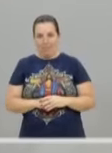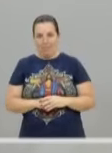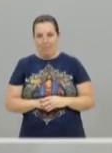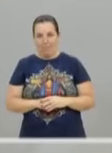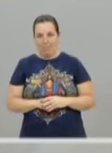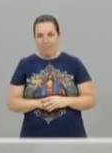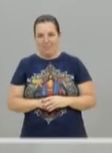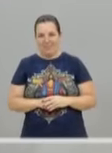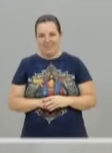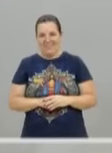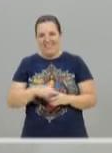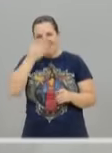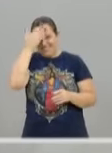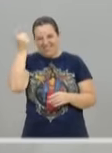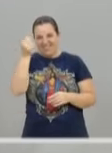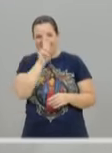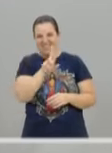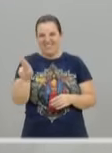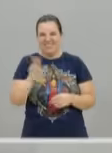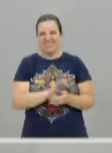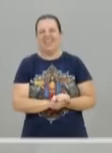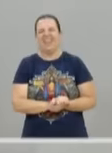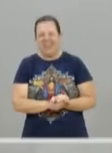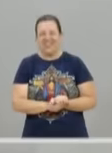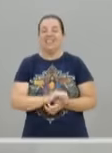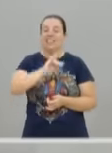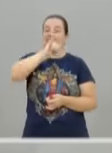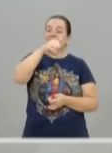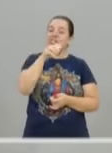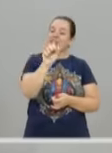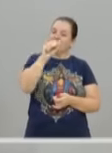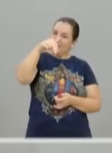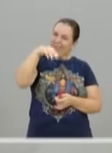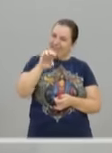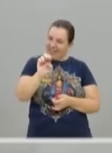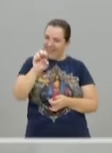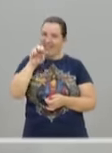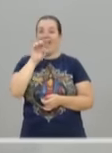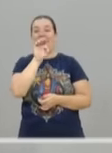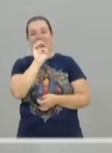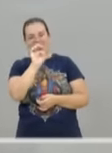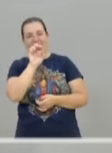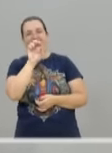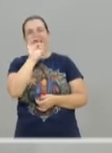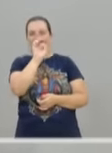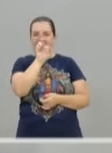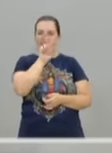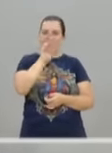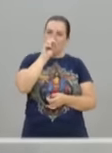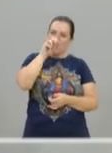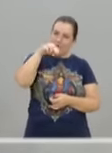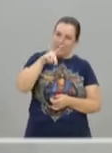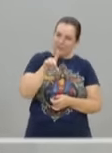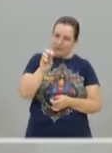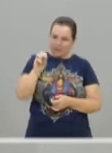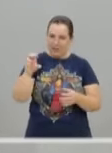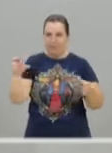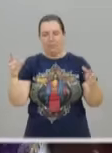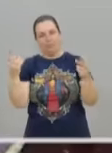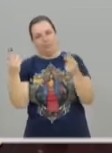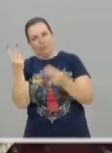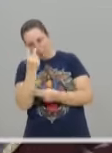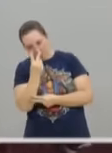nome gente Janer on dia do tempo de vocês né Vamos ter um